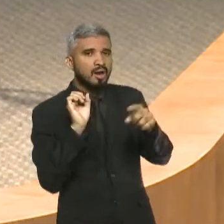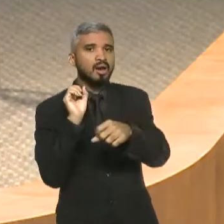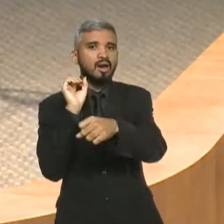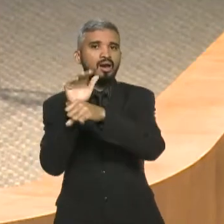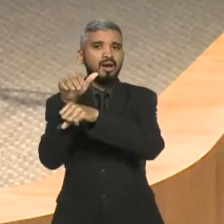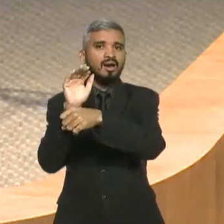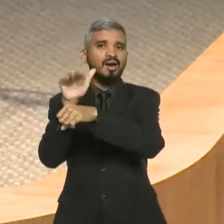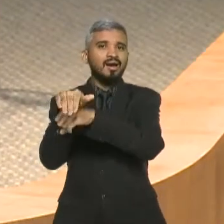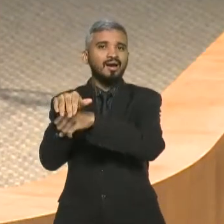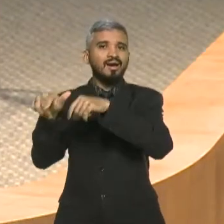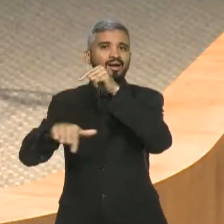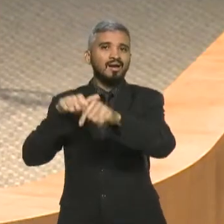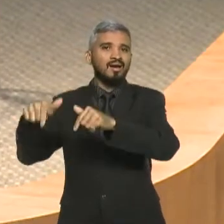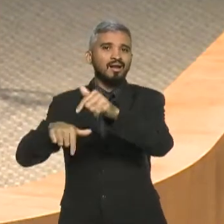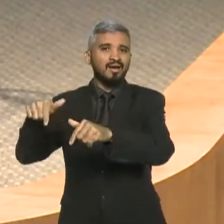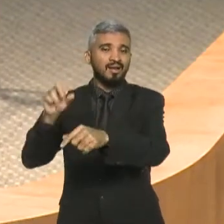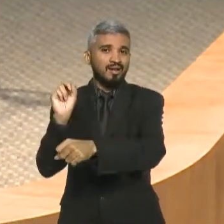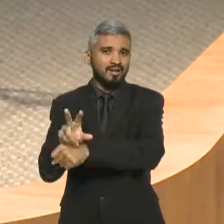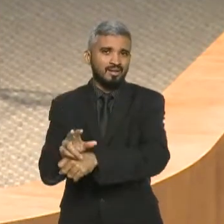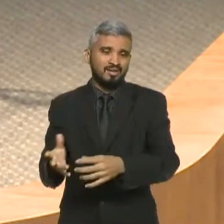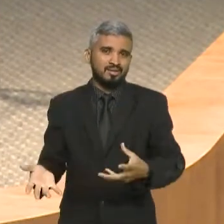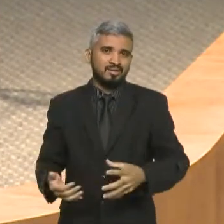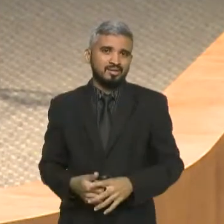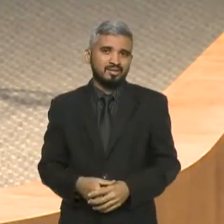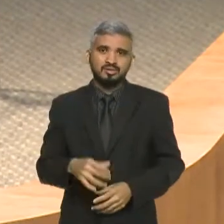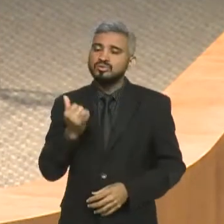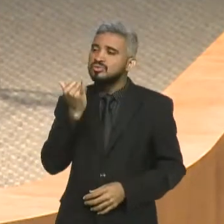Eu digo, infelizmente, eu não posso lhe indicar.